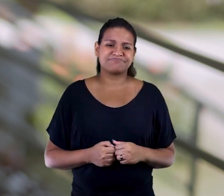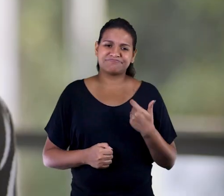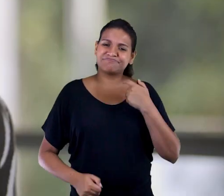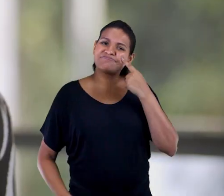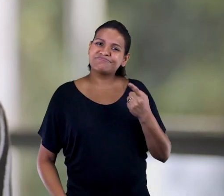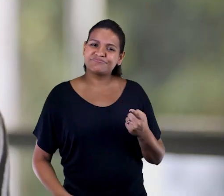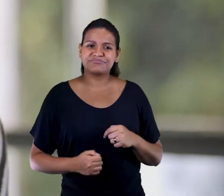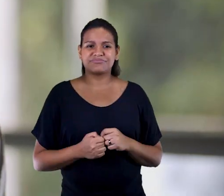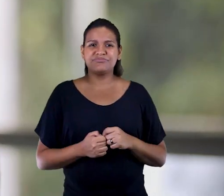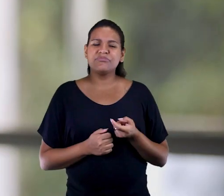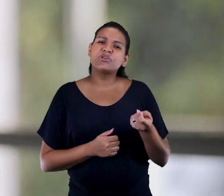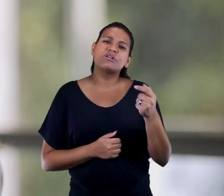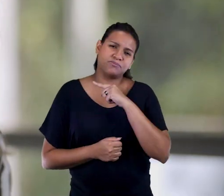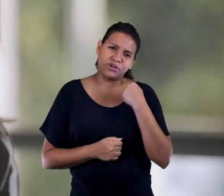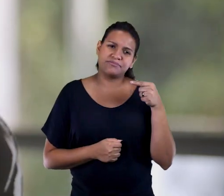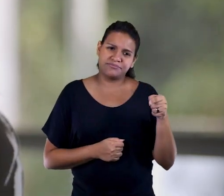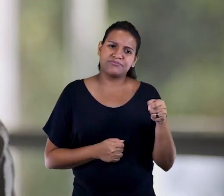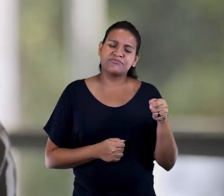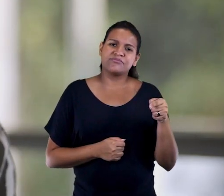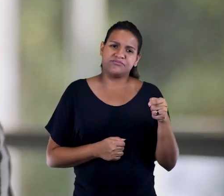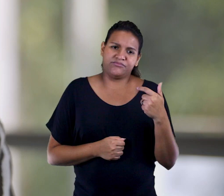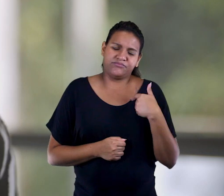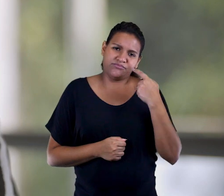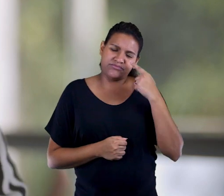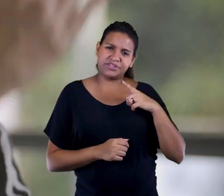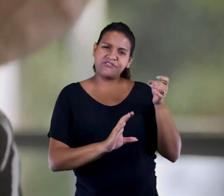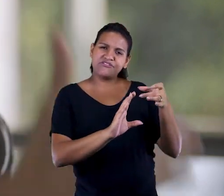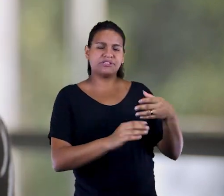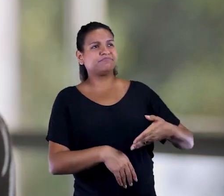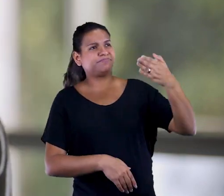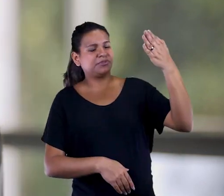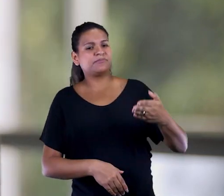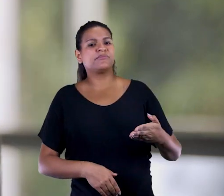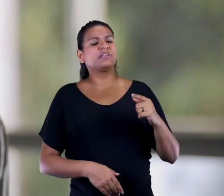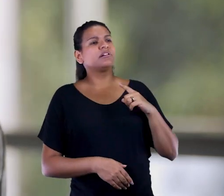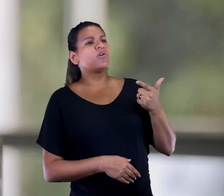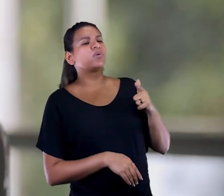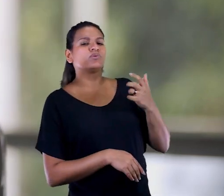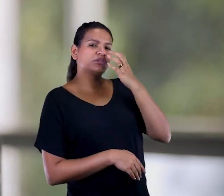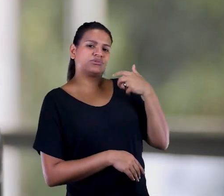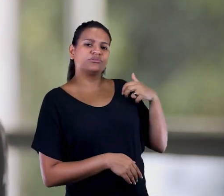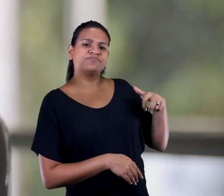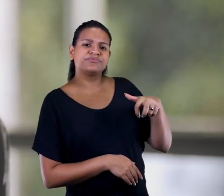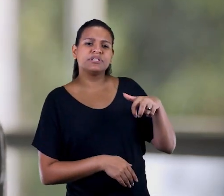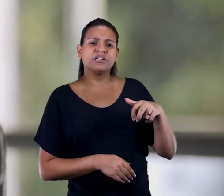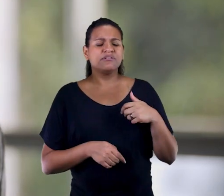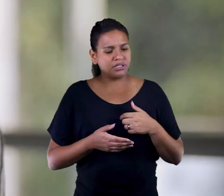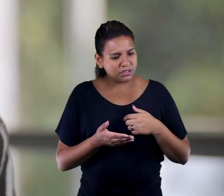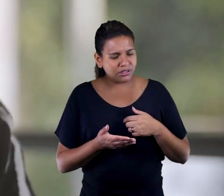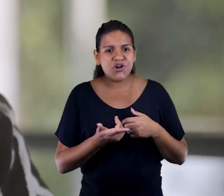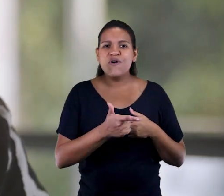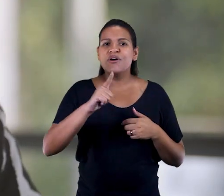né? Porque me chamou mais a atenção, assim, ele tava quase morrendo, juro. Tava comigo numa sala, tinha um vidro. Aí uma das meninas tava passeando com outro cachorro.